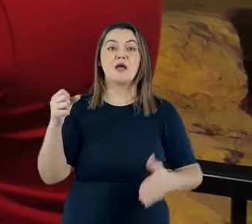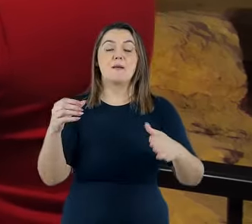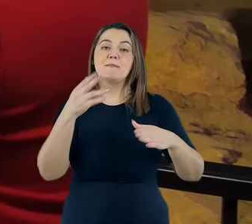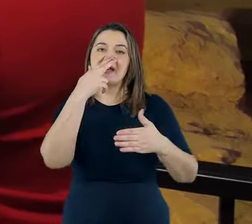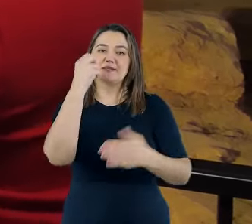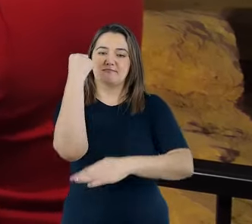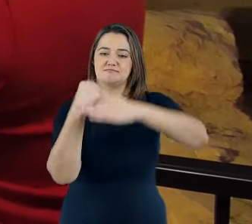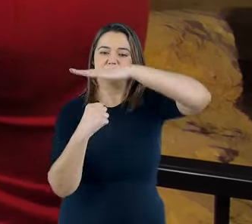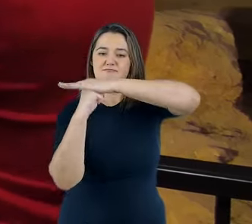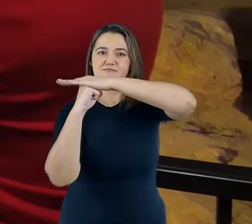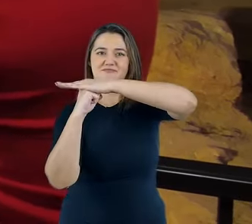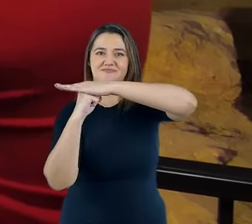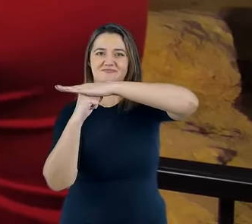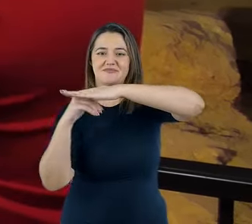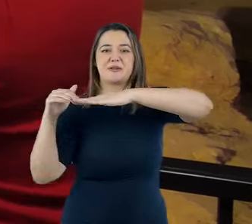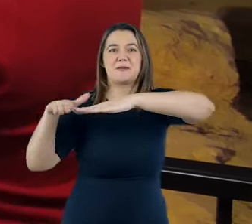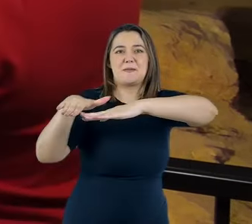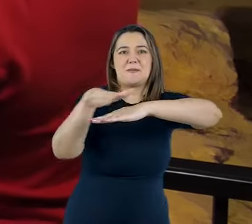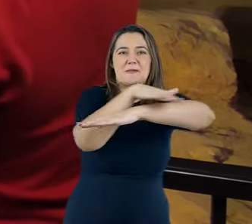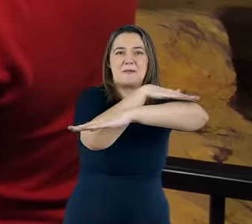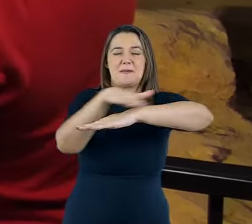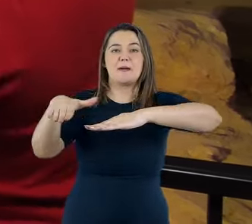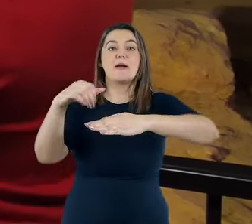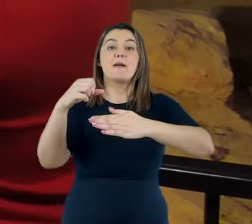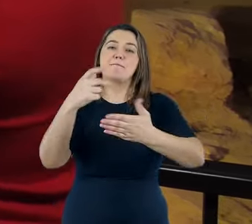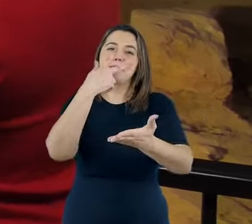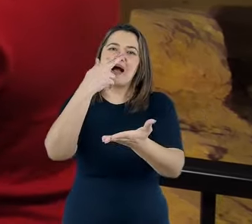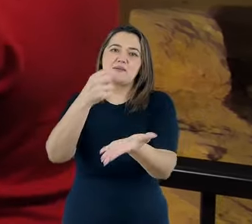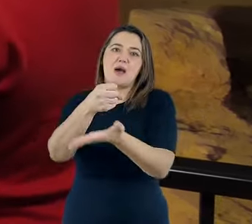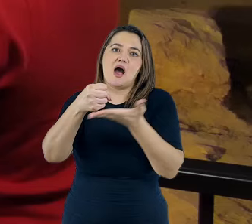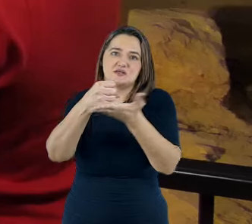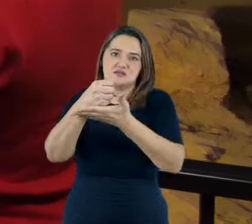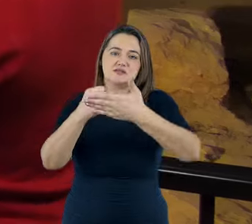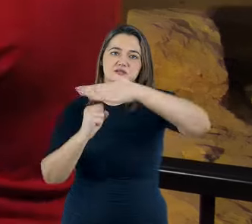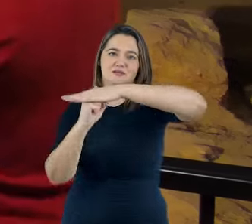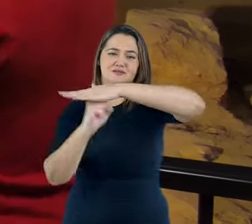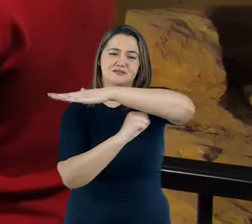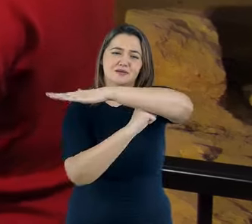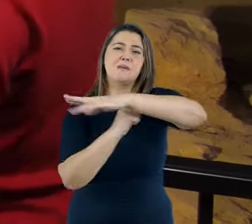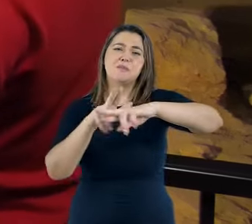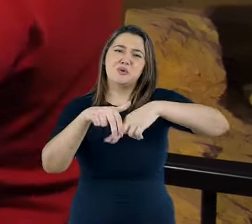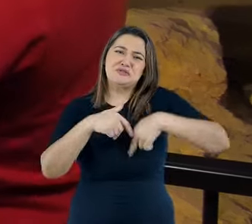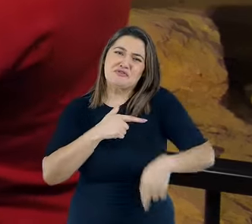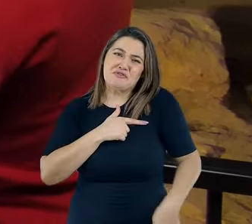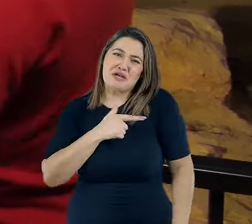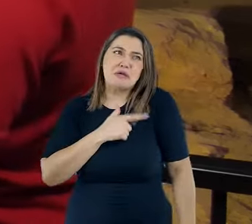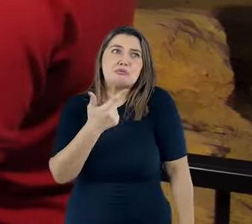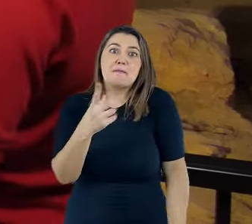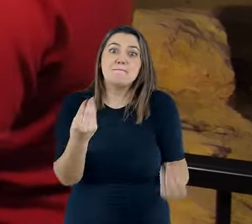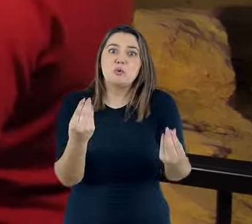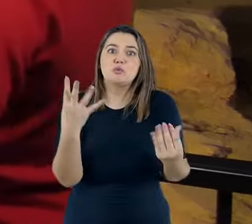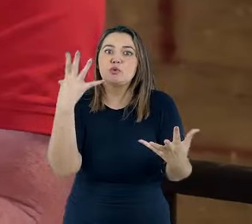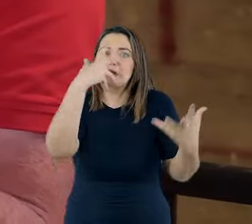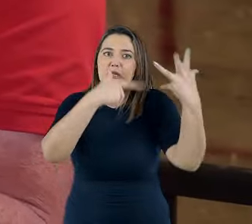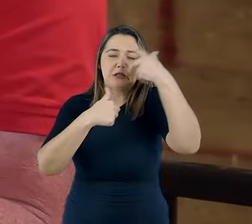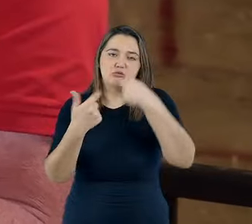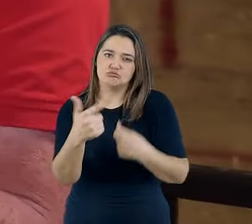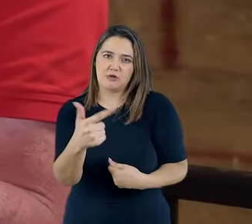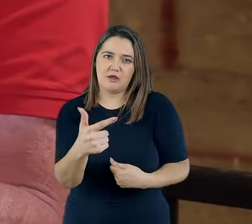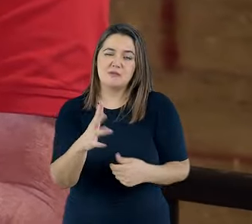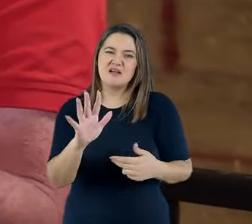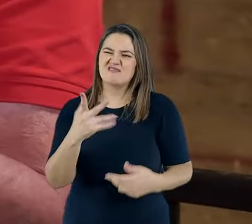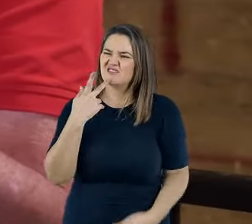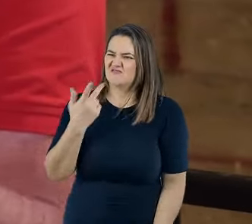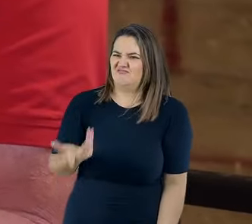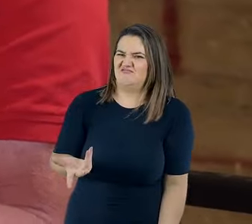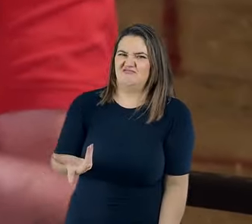a base que segurava todo esse palácio. Por isso que também não é muito bonito, não tem muito luxo aqui. E olha, você